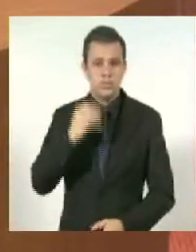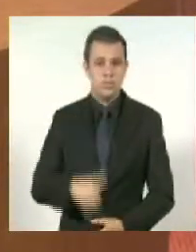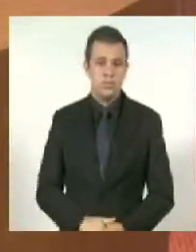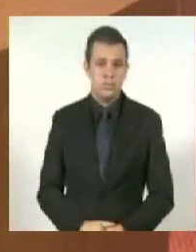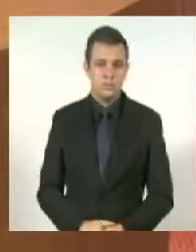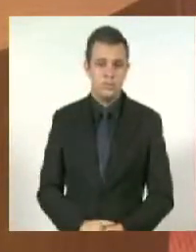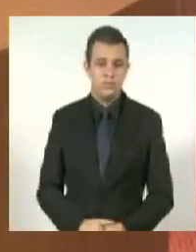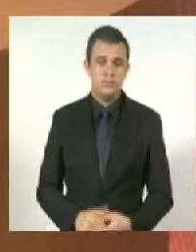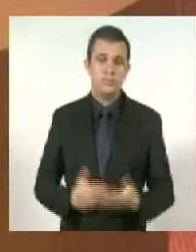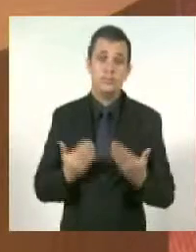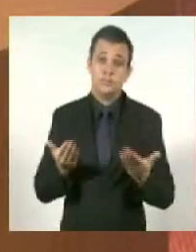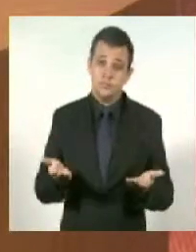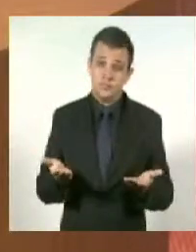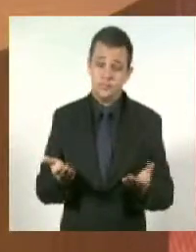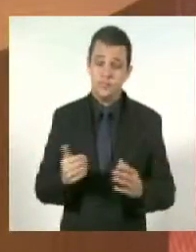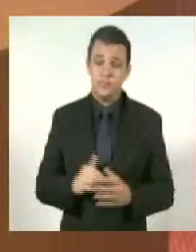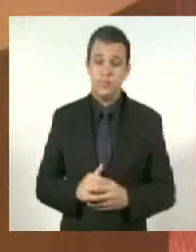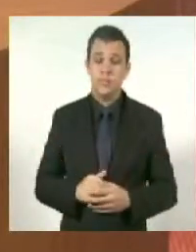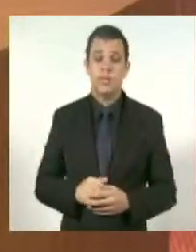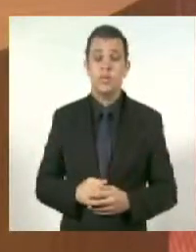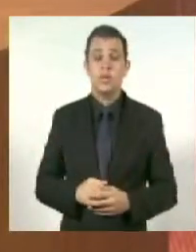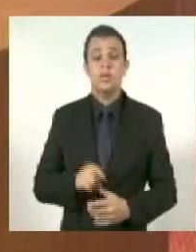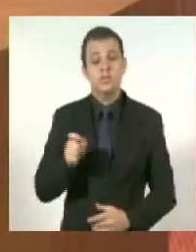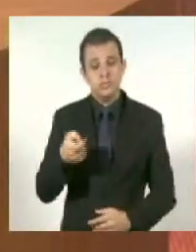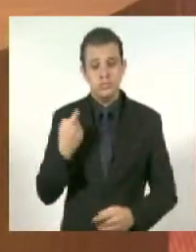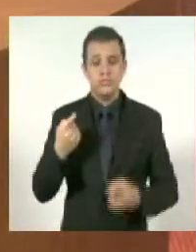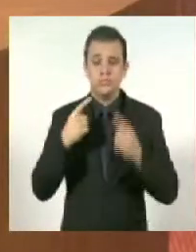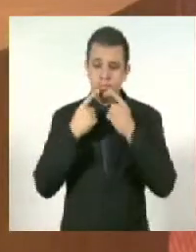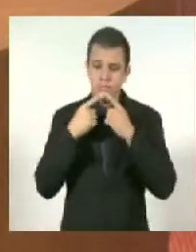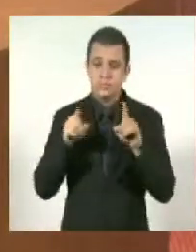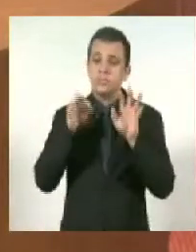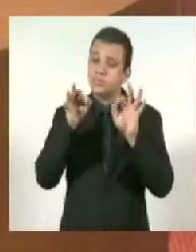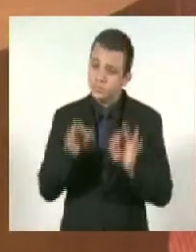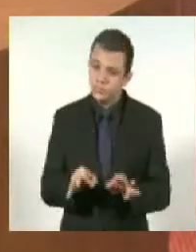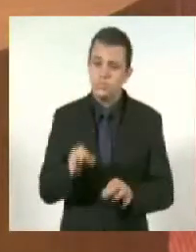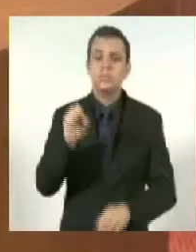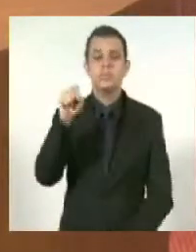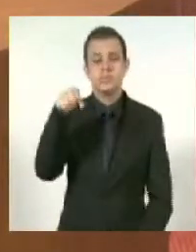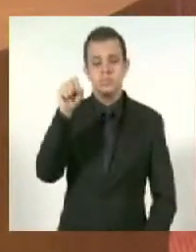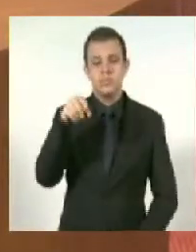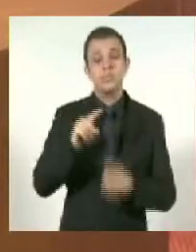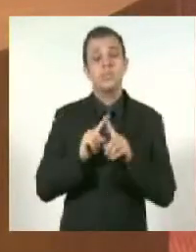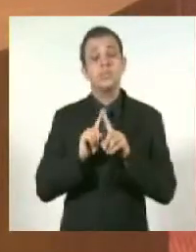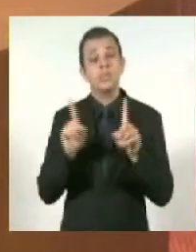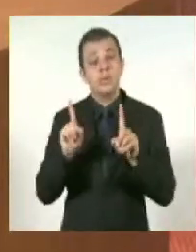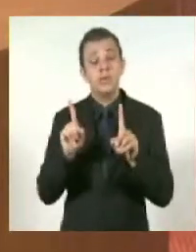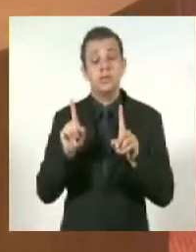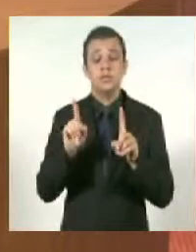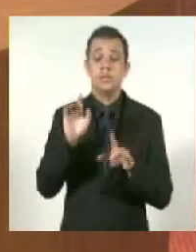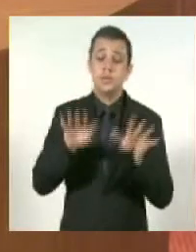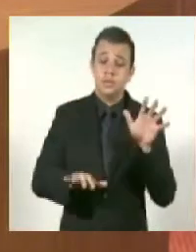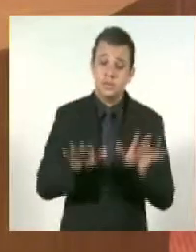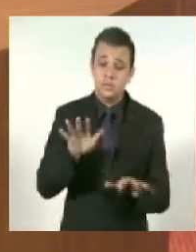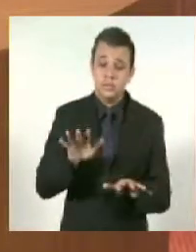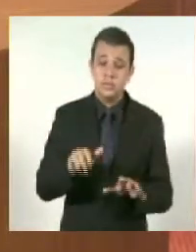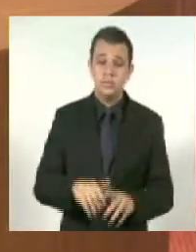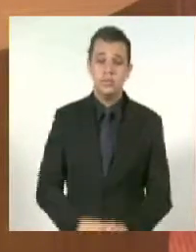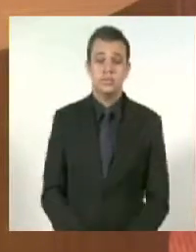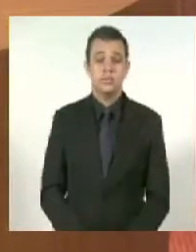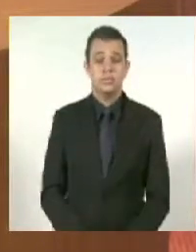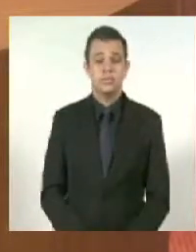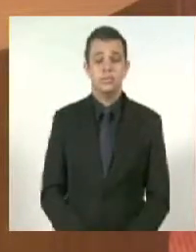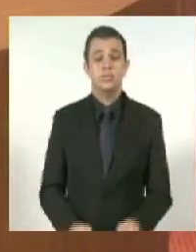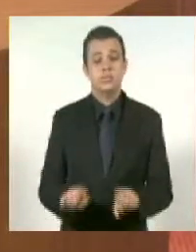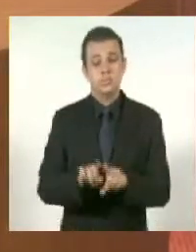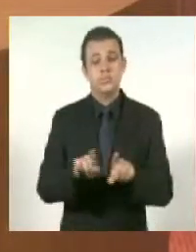Então, assim, a cobrança é legítima, claro, sem dúvida, mas talvez... E é até bom